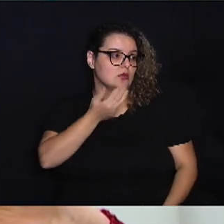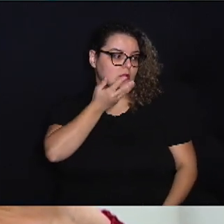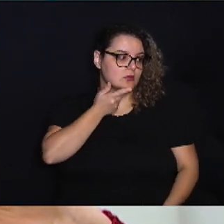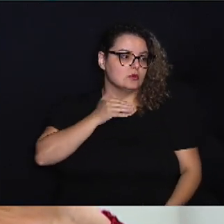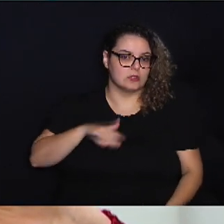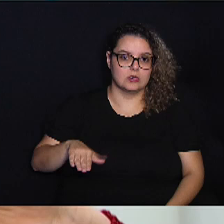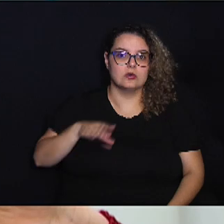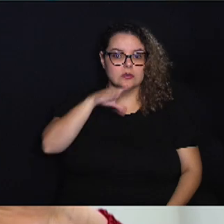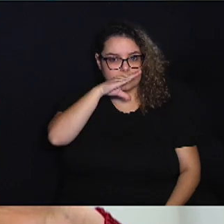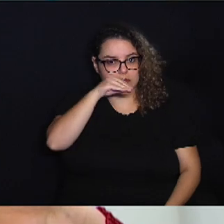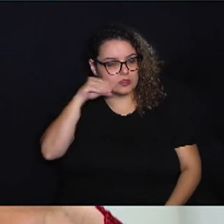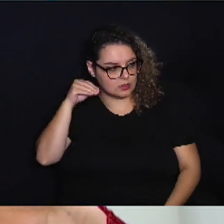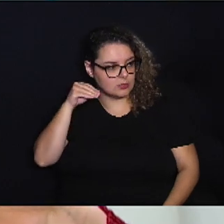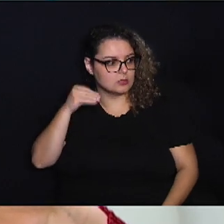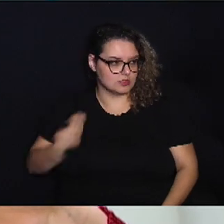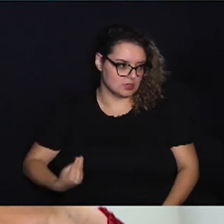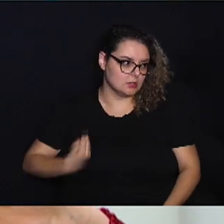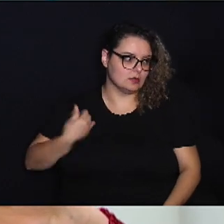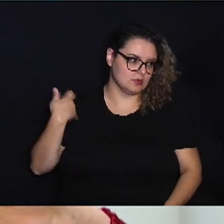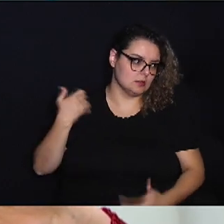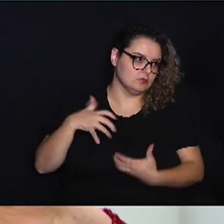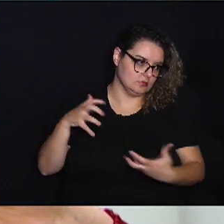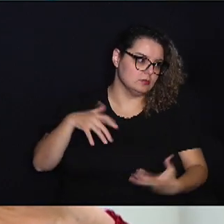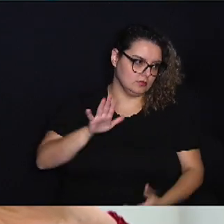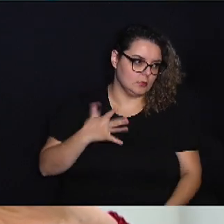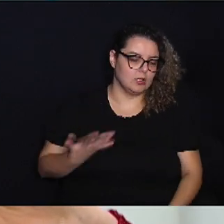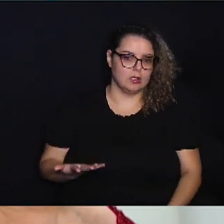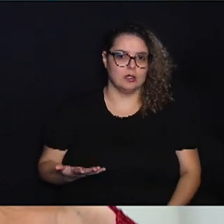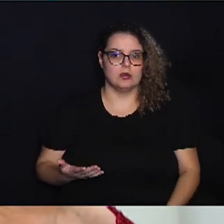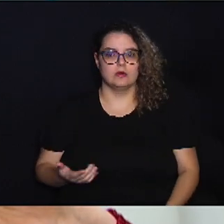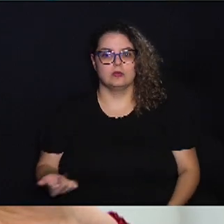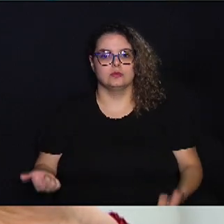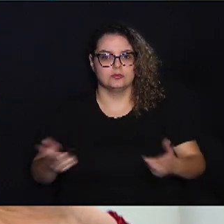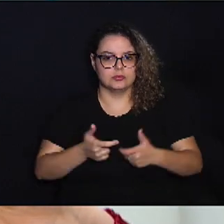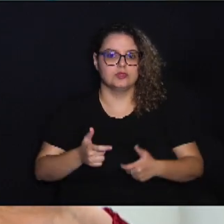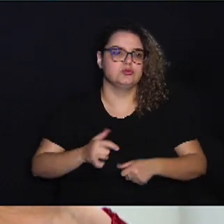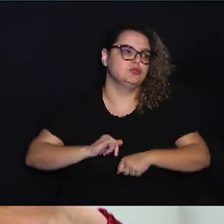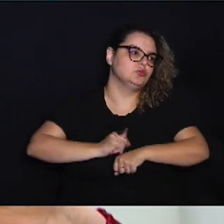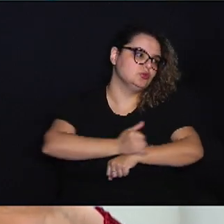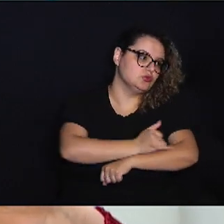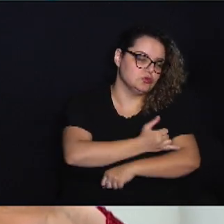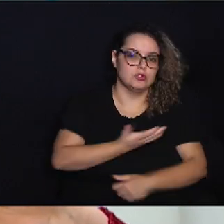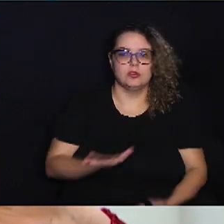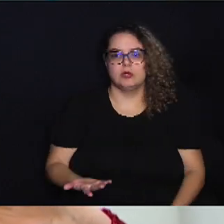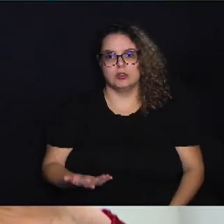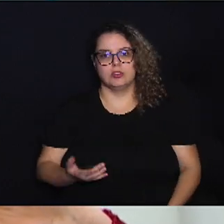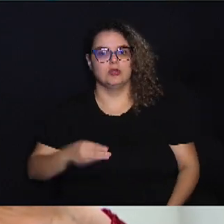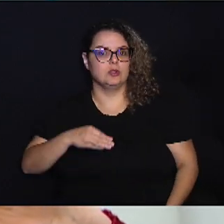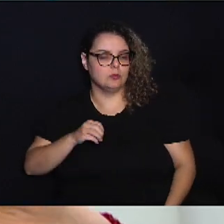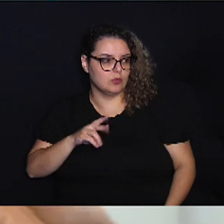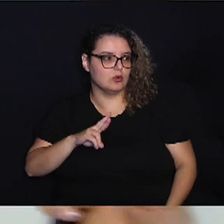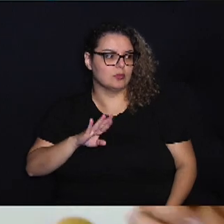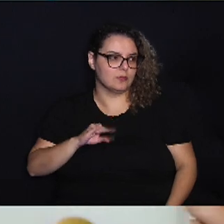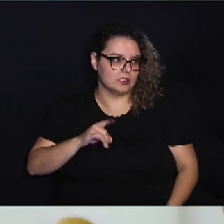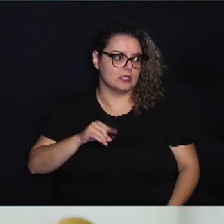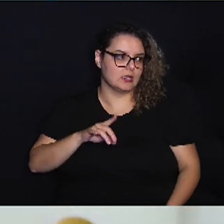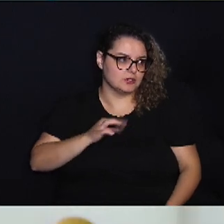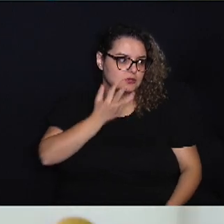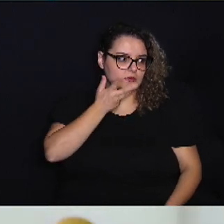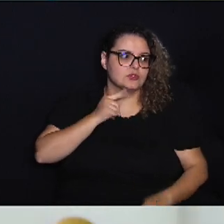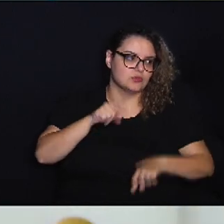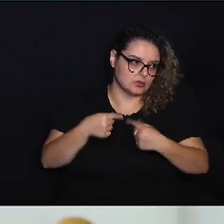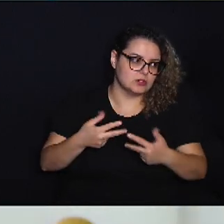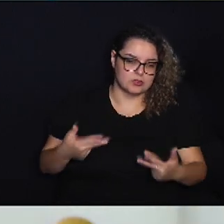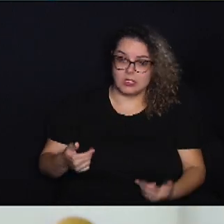na adolescência e vida adulta, com redução de índices de morbidade, de obesidade infantil, entre outros. E para a